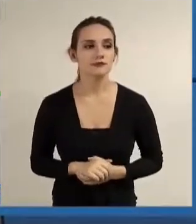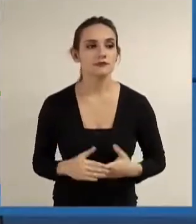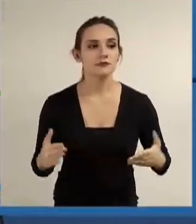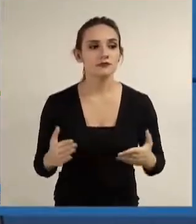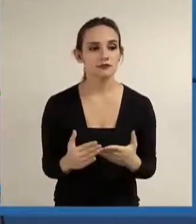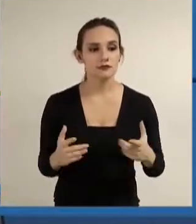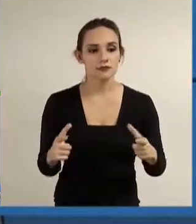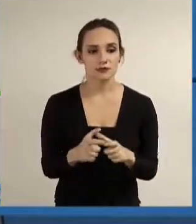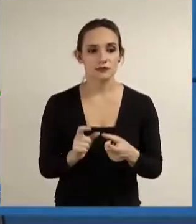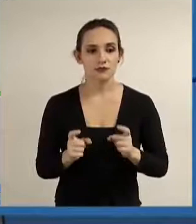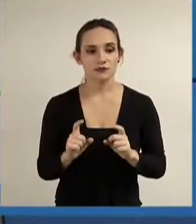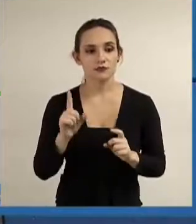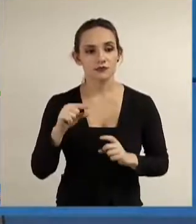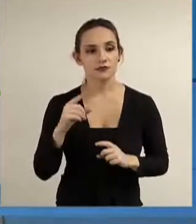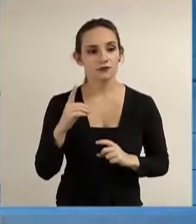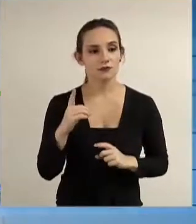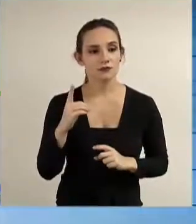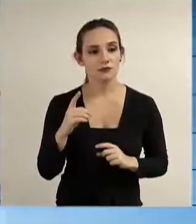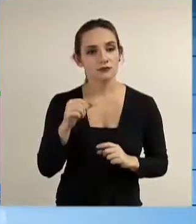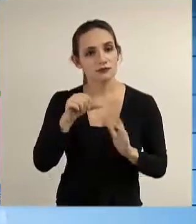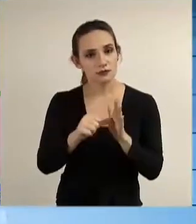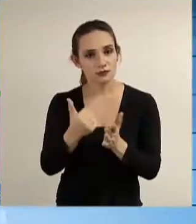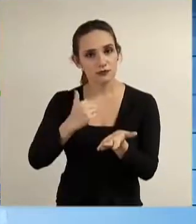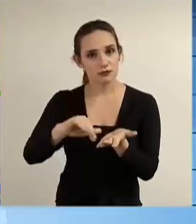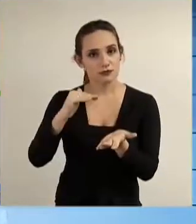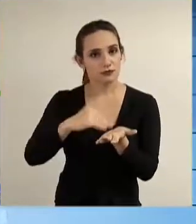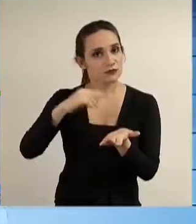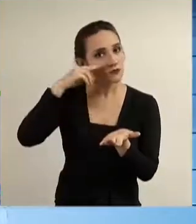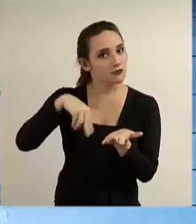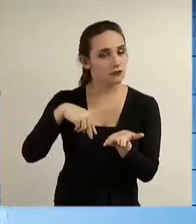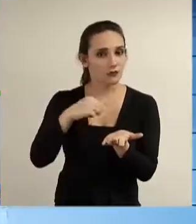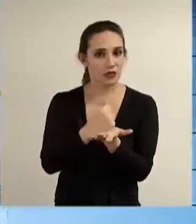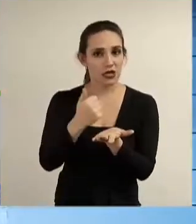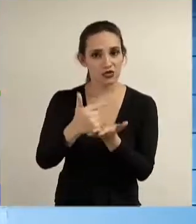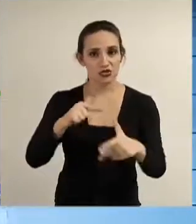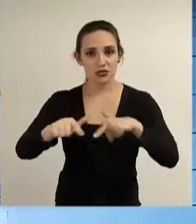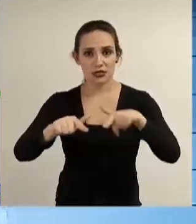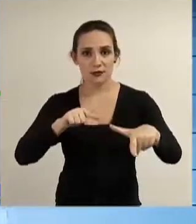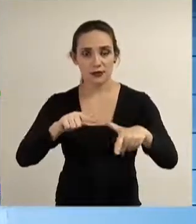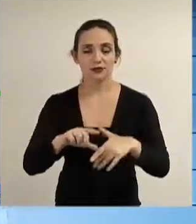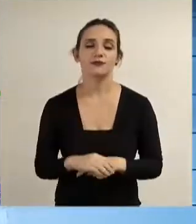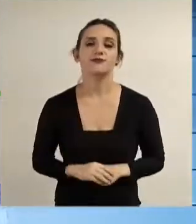Pequeno expediente. Com a palavra, o senhor primeiro secretário para a leitura do expediente.